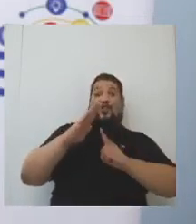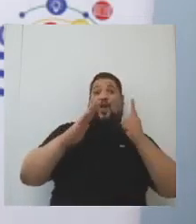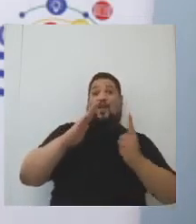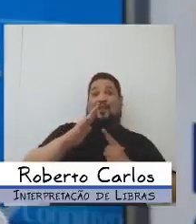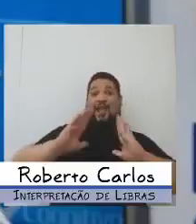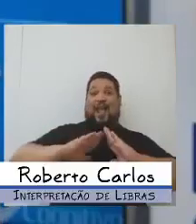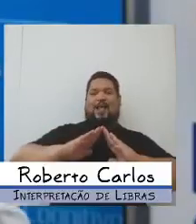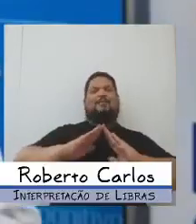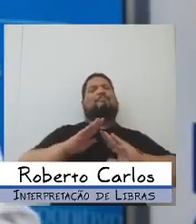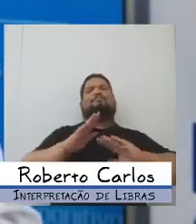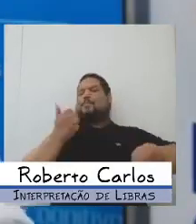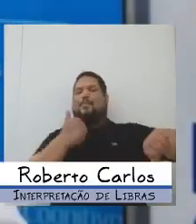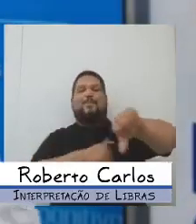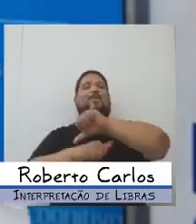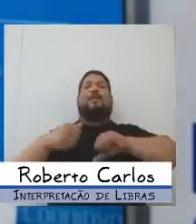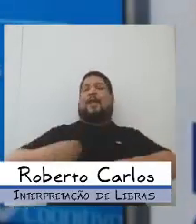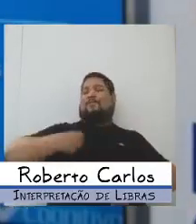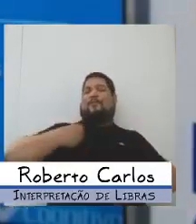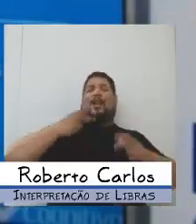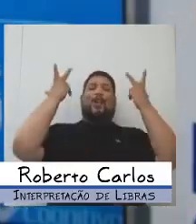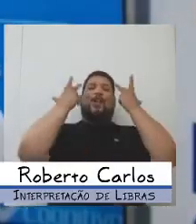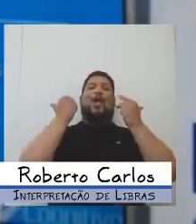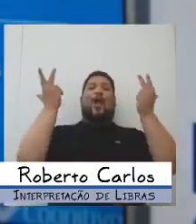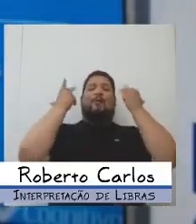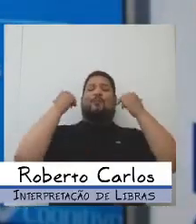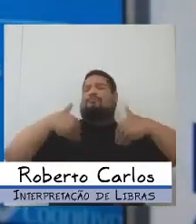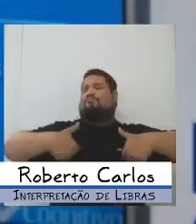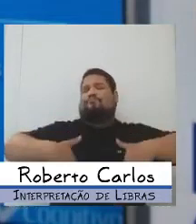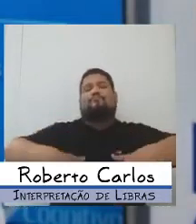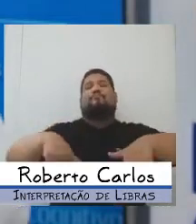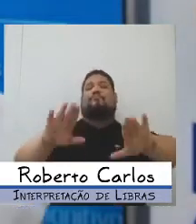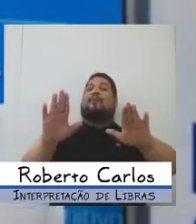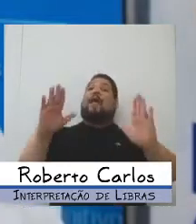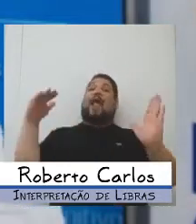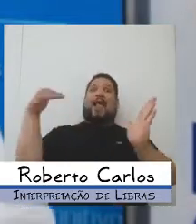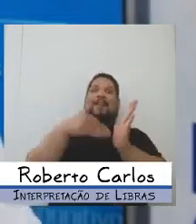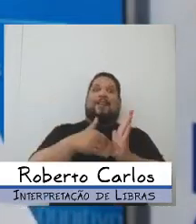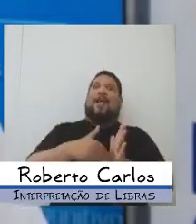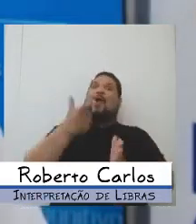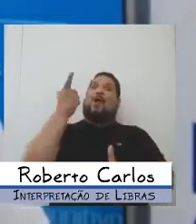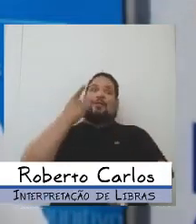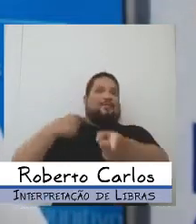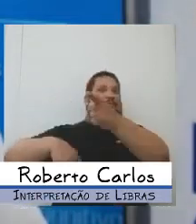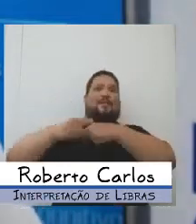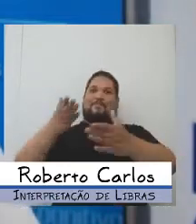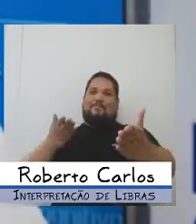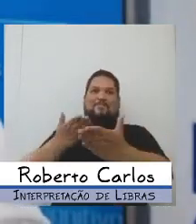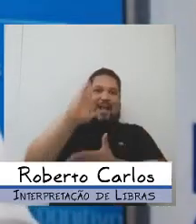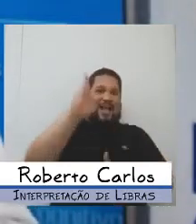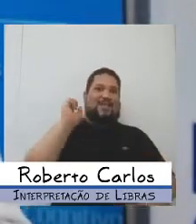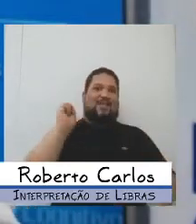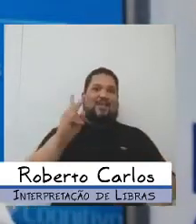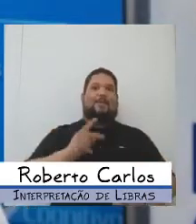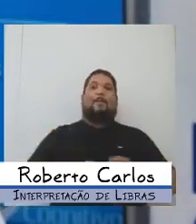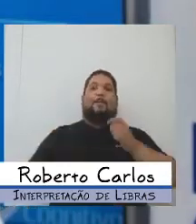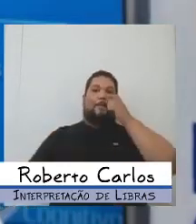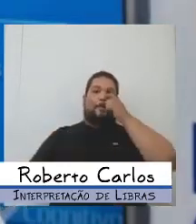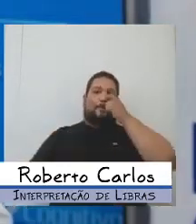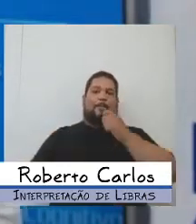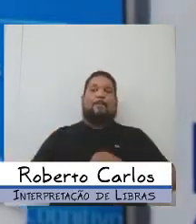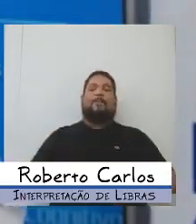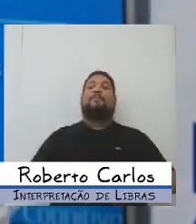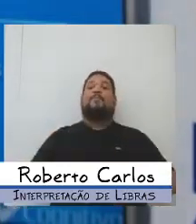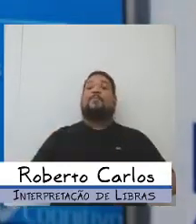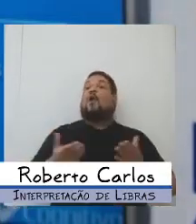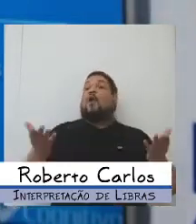novamente à nossa vida cotidiana e seguirmos, na verdade, rumo à aprovação. Tá certo? Olha lá, gente. E